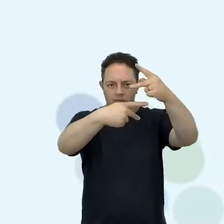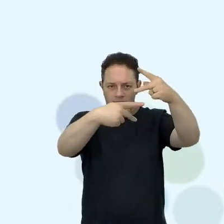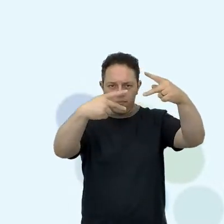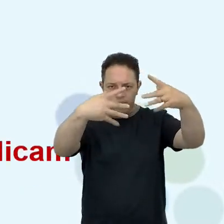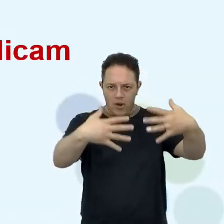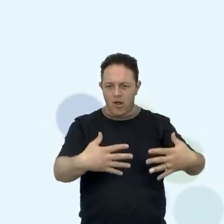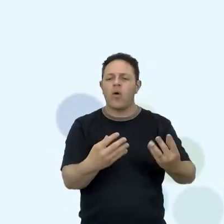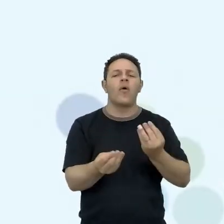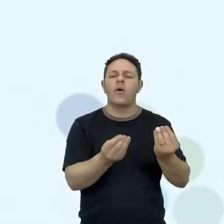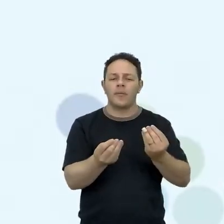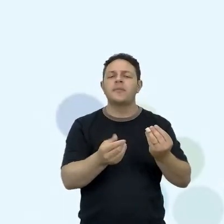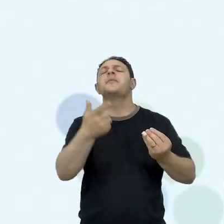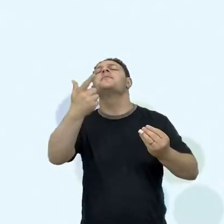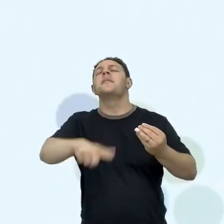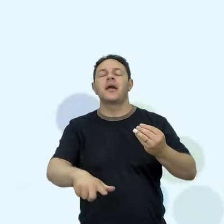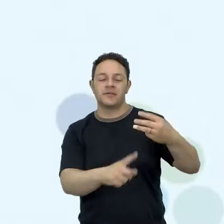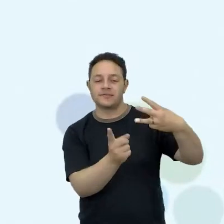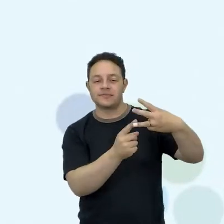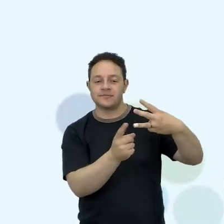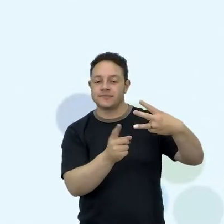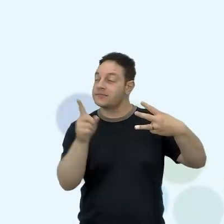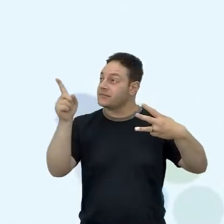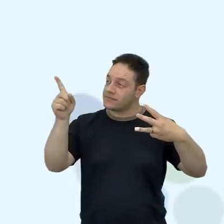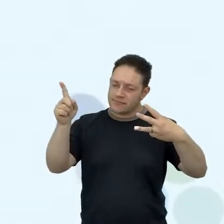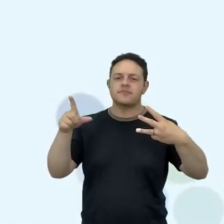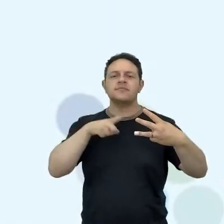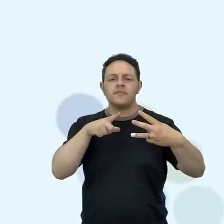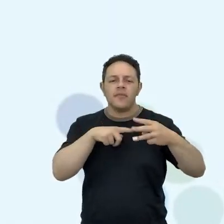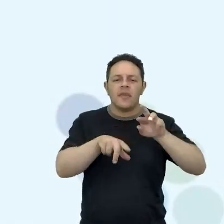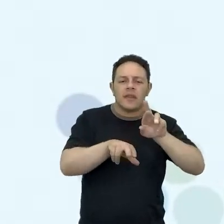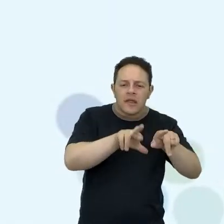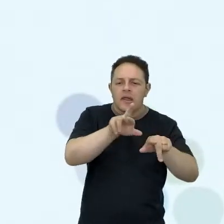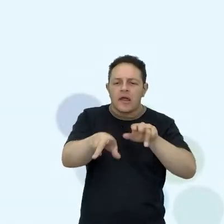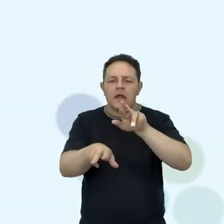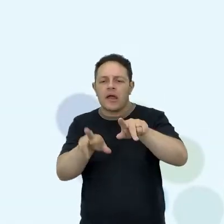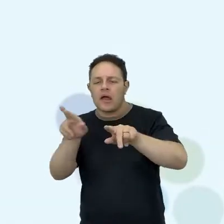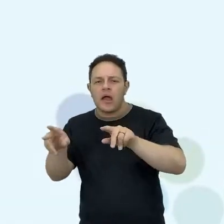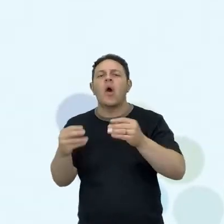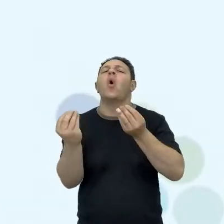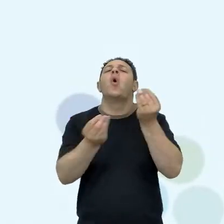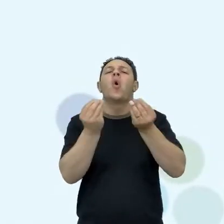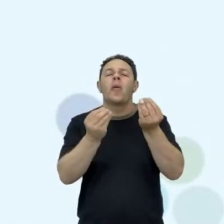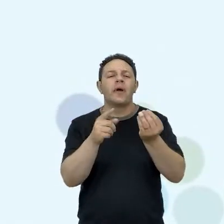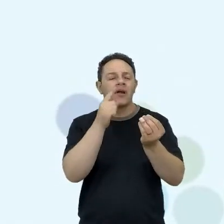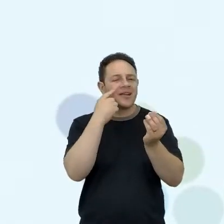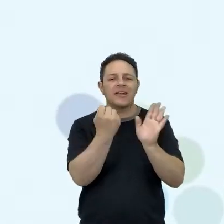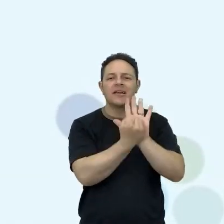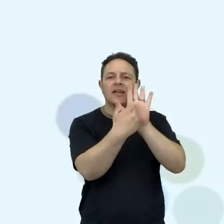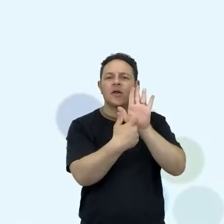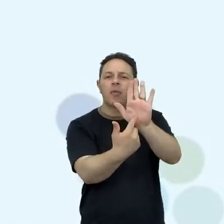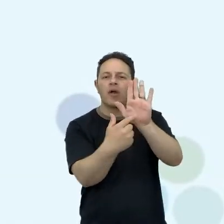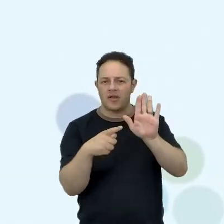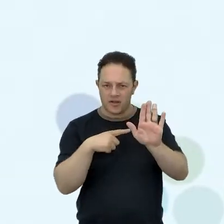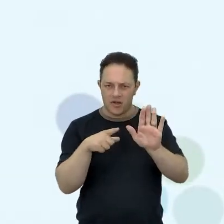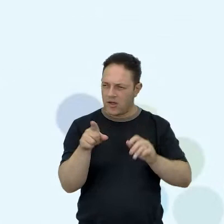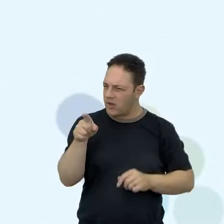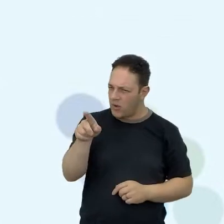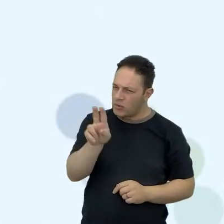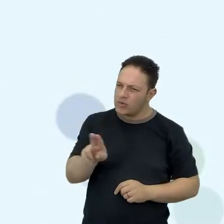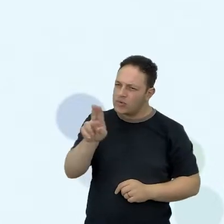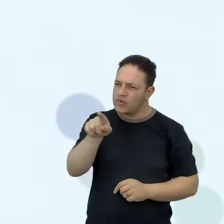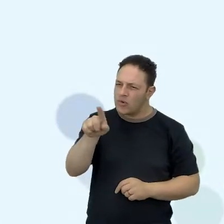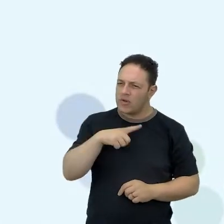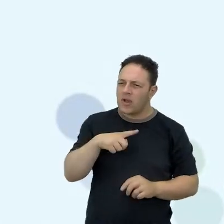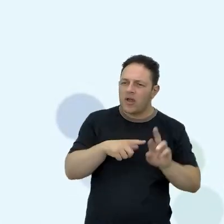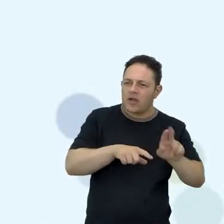Sim. é fácil, né? O que mais? Quais são os tipos de variáveis e como são indicadas as variáveis? Você usou variáveis?